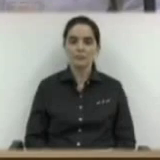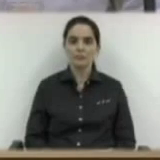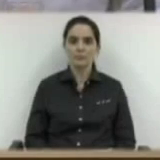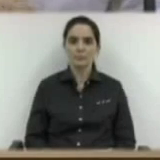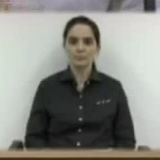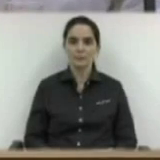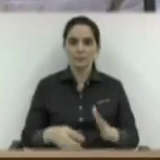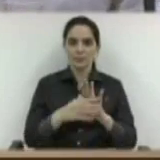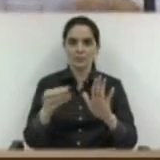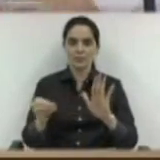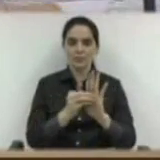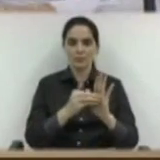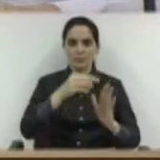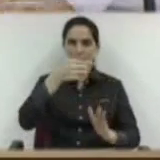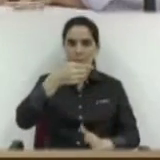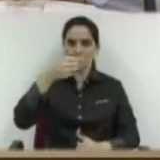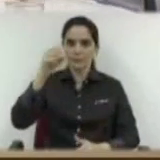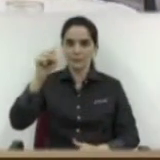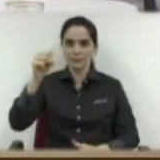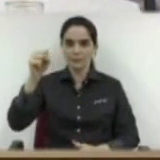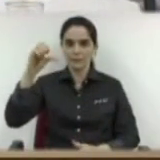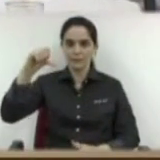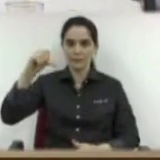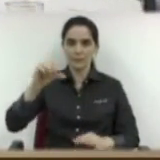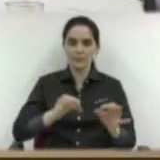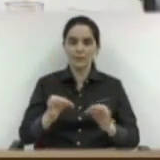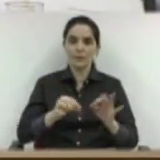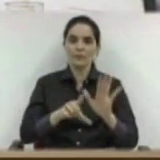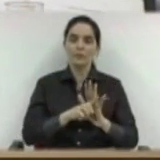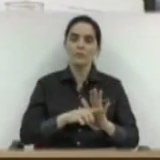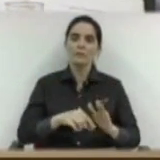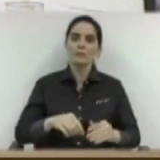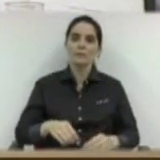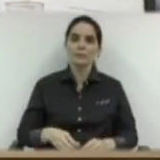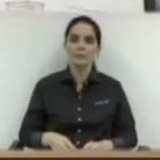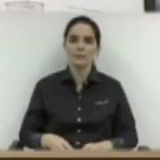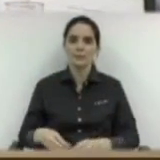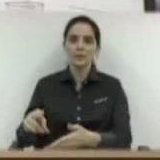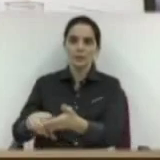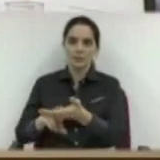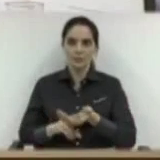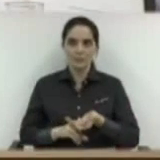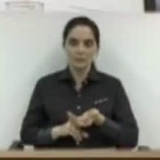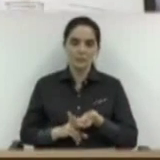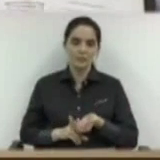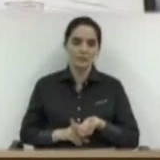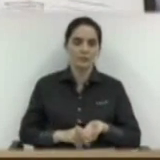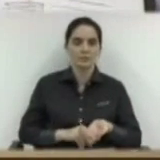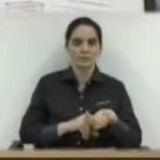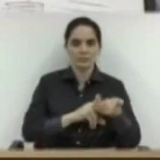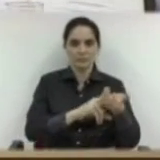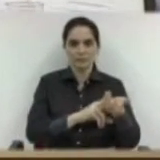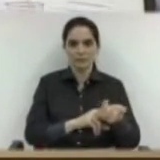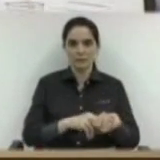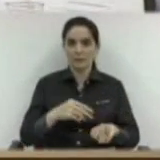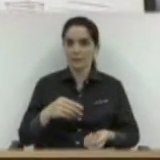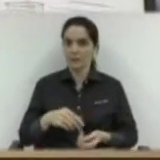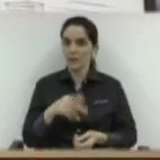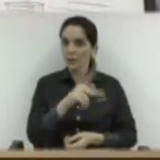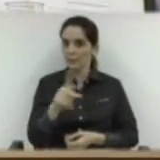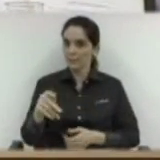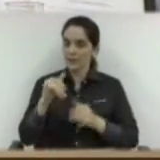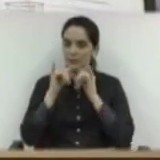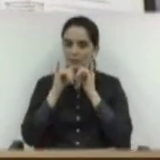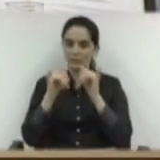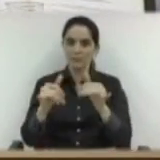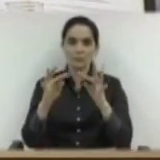A emenda aditiva 289 ao projeto de lei número 156 é recebida pela mesa diretora e esta presidência comunica a